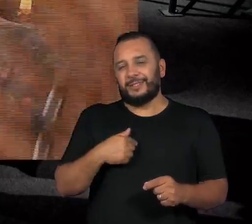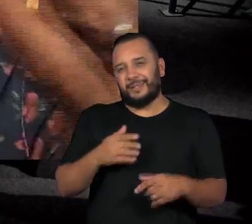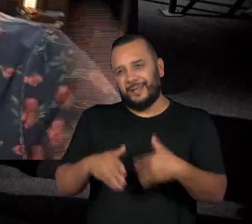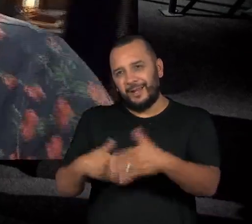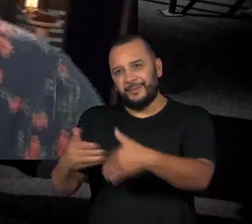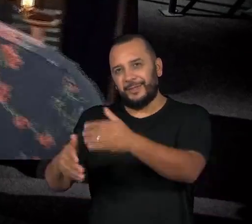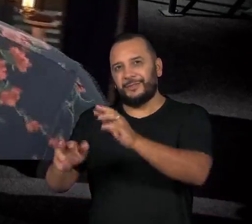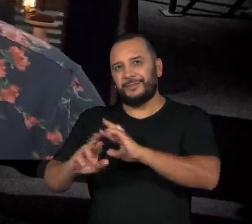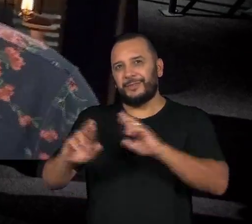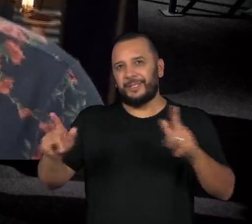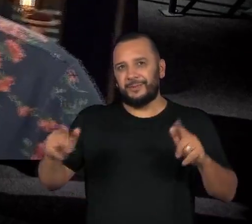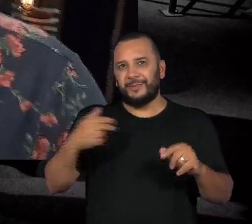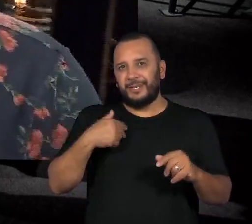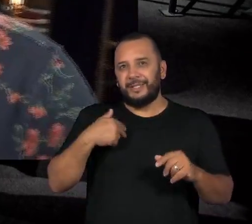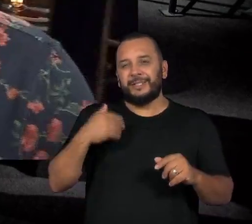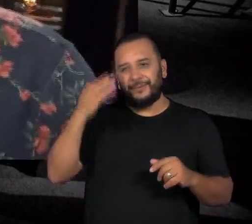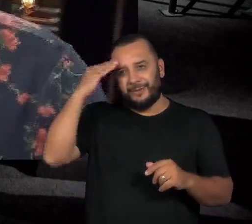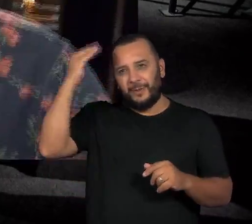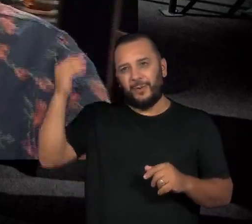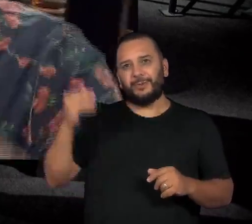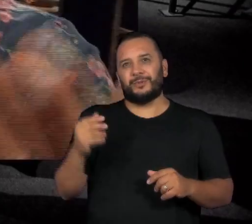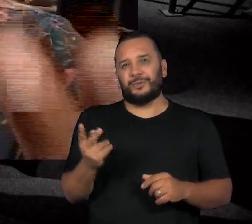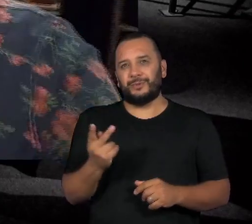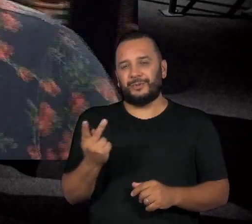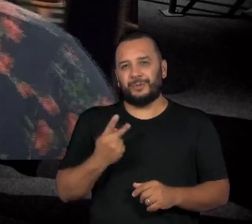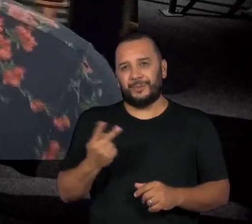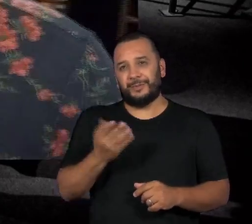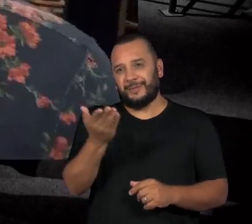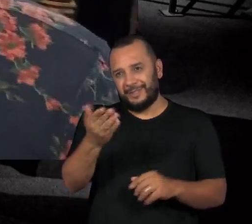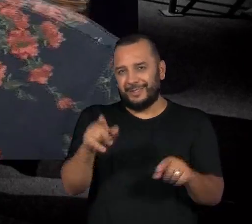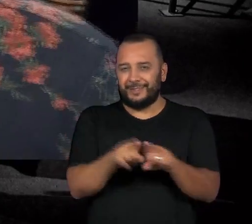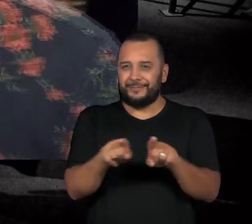mas com sucesso os dois. Sucesso pra você.